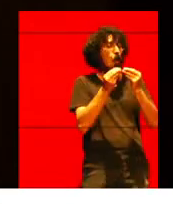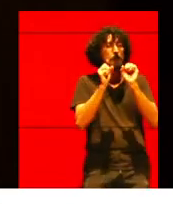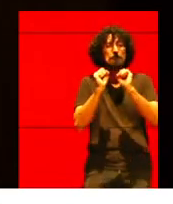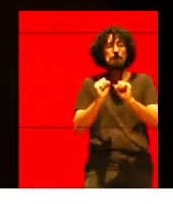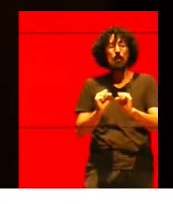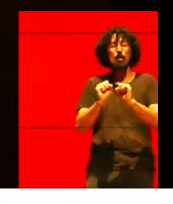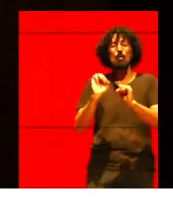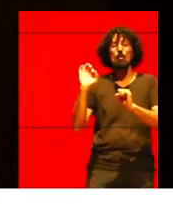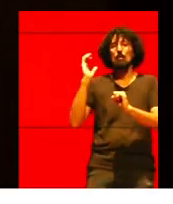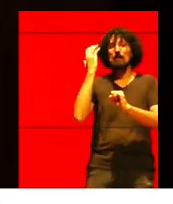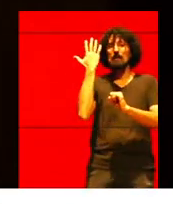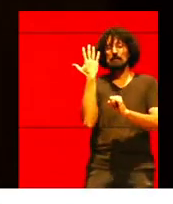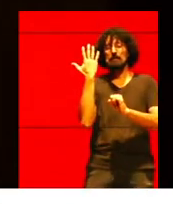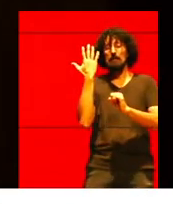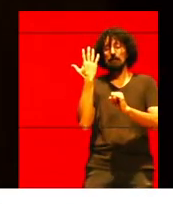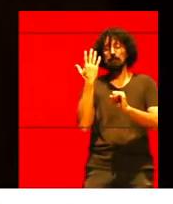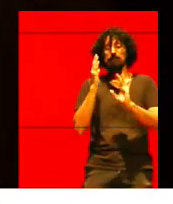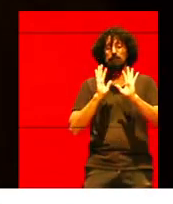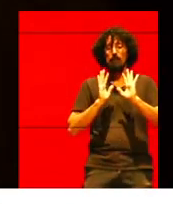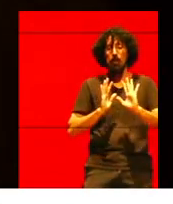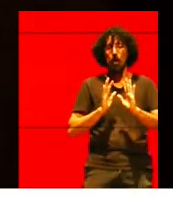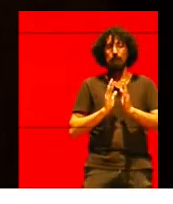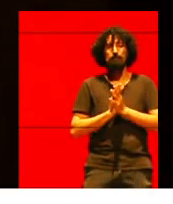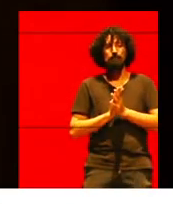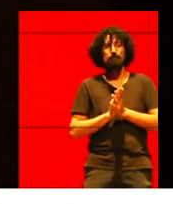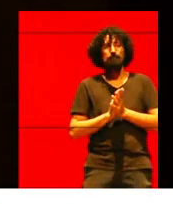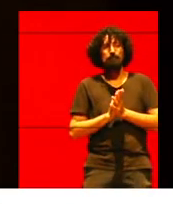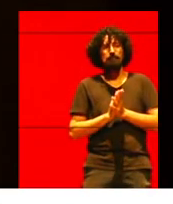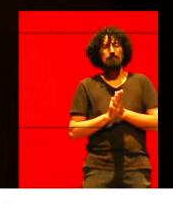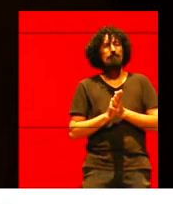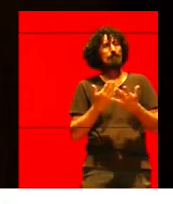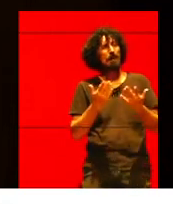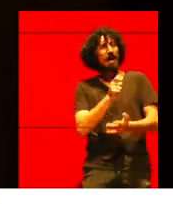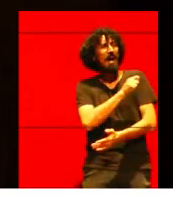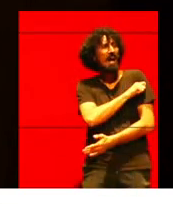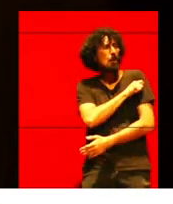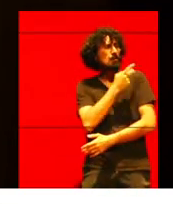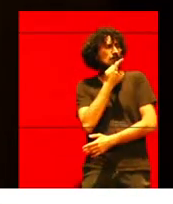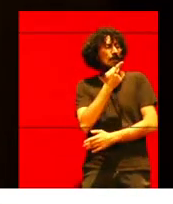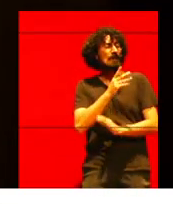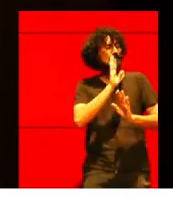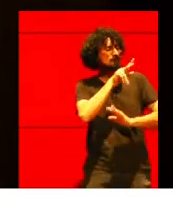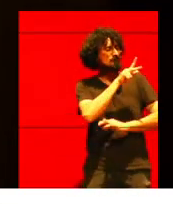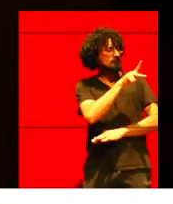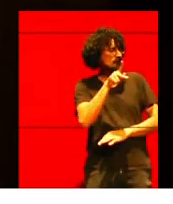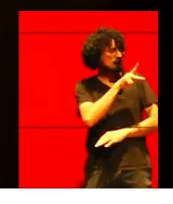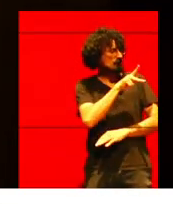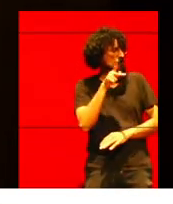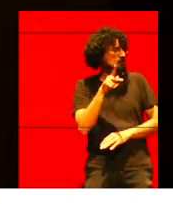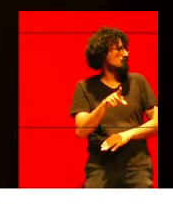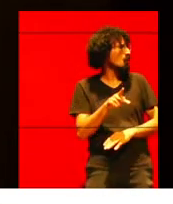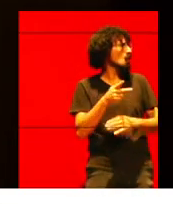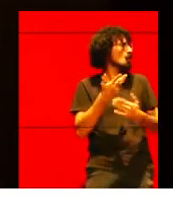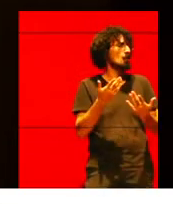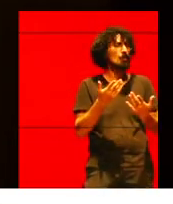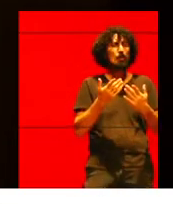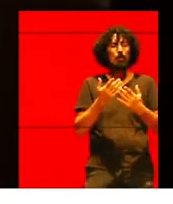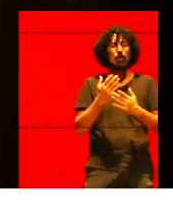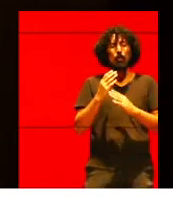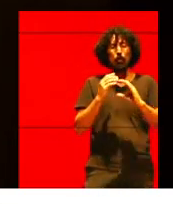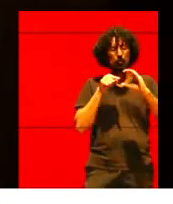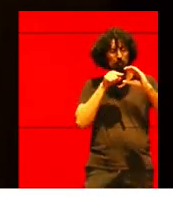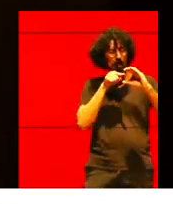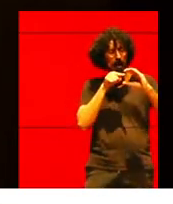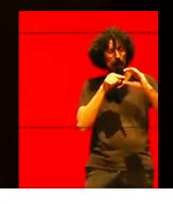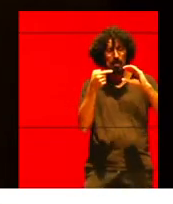ser essas quatro ligações. Vocês, o pessoal fala, os alunos normalmente falam assim, né? Professor, esse tracinho do carbono. Não